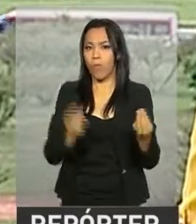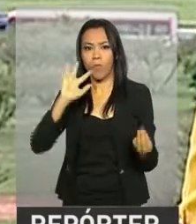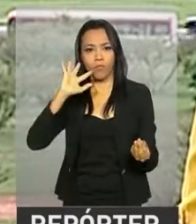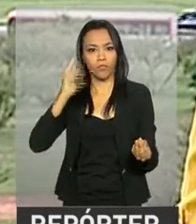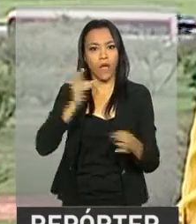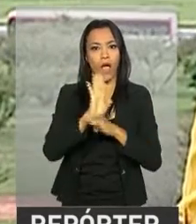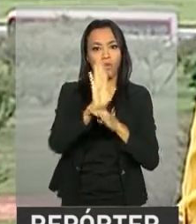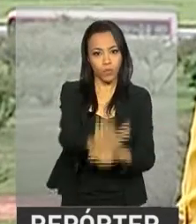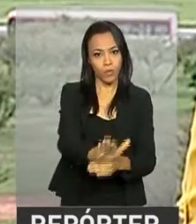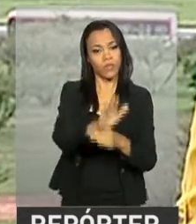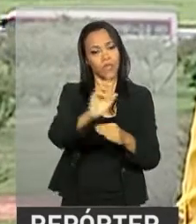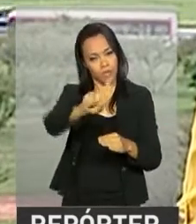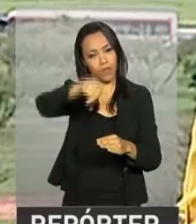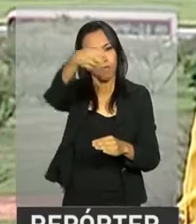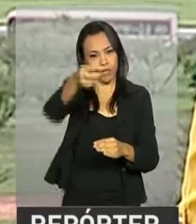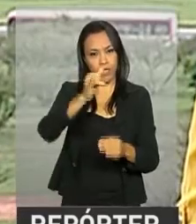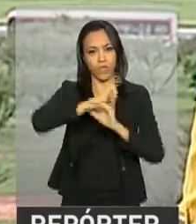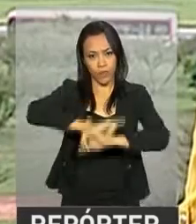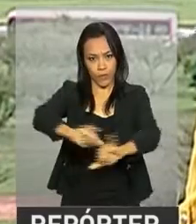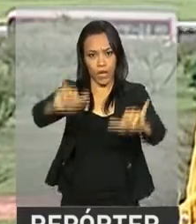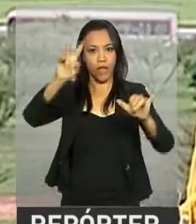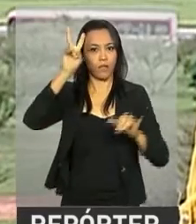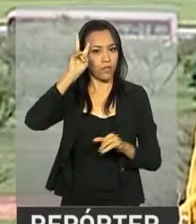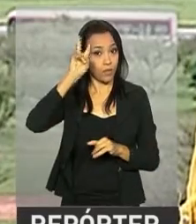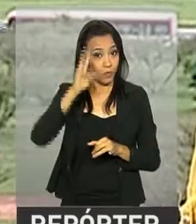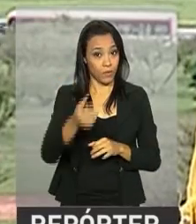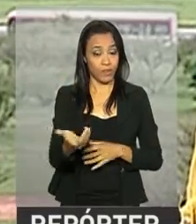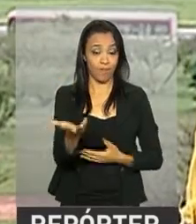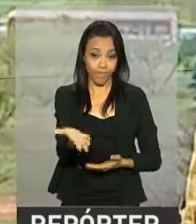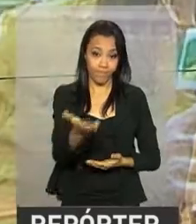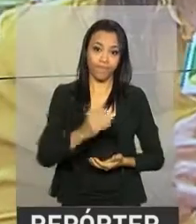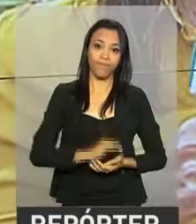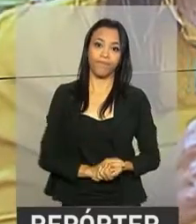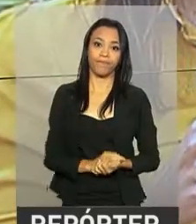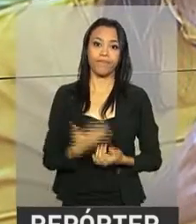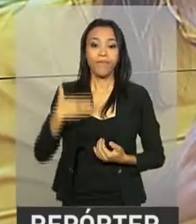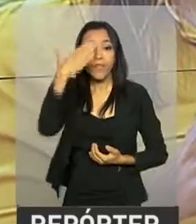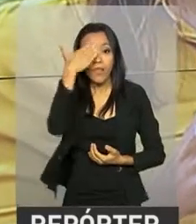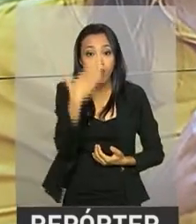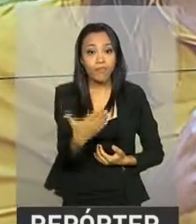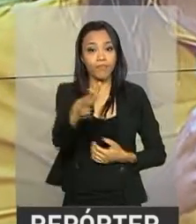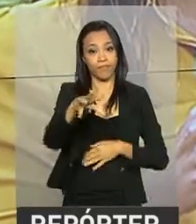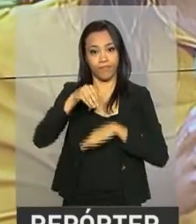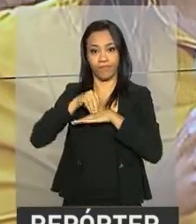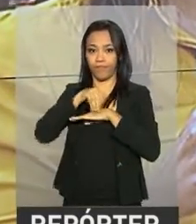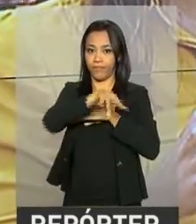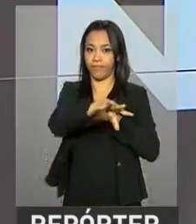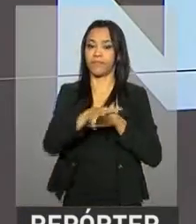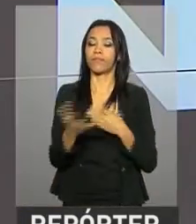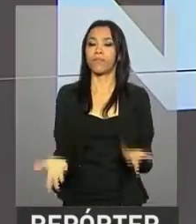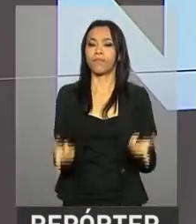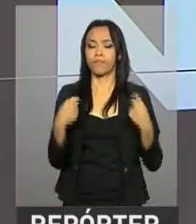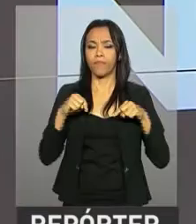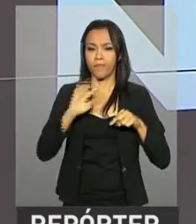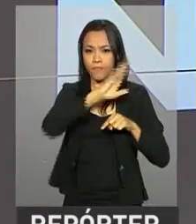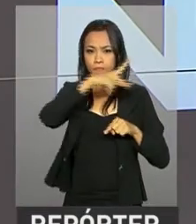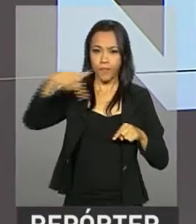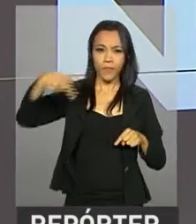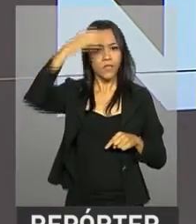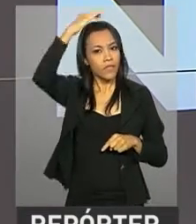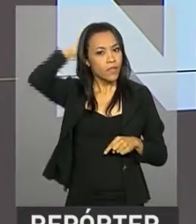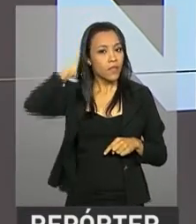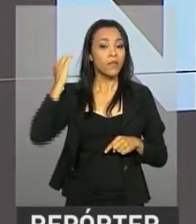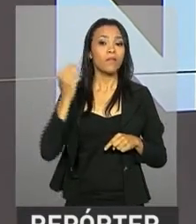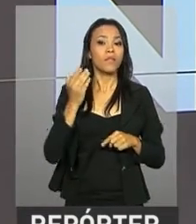ser publicado na próxima segunda-feira. Volto com você no estúdio, Leandro. Obrigado, Paula, pelas suas informações. E o presidente Michel Temer